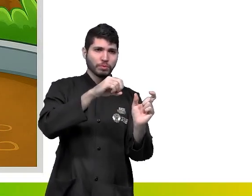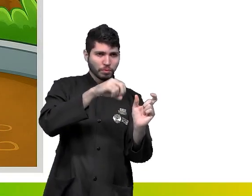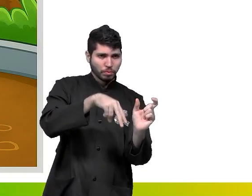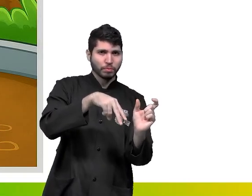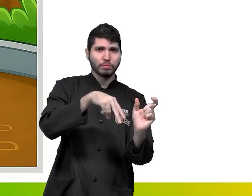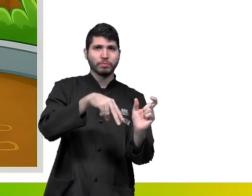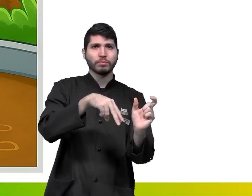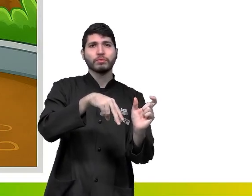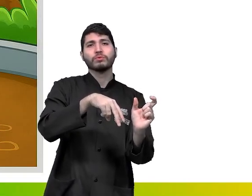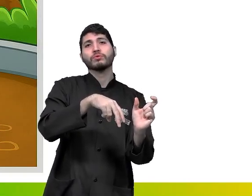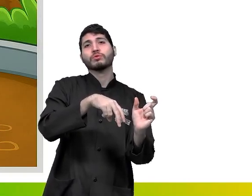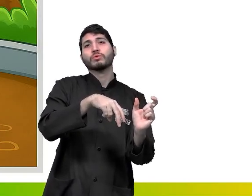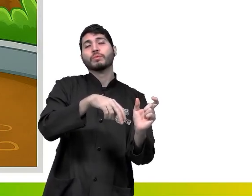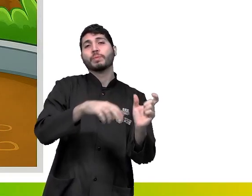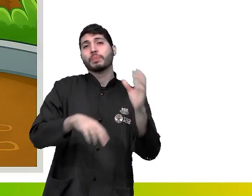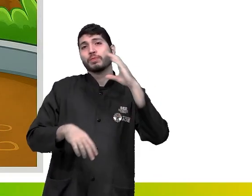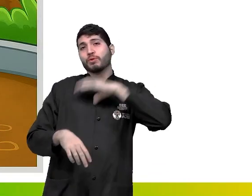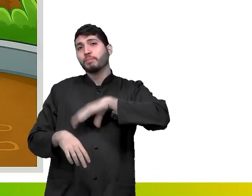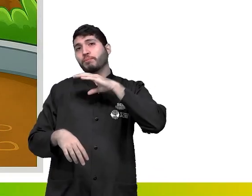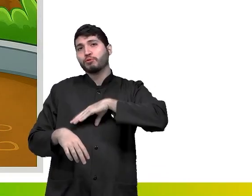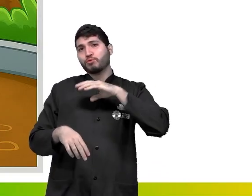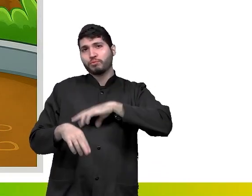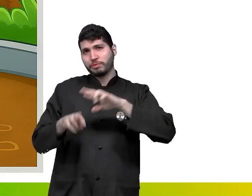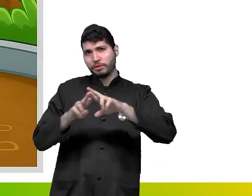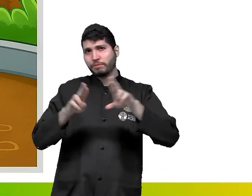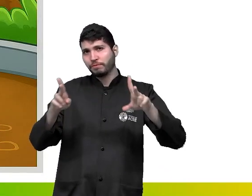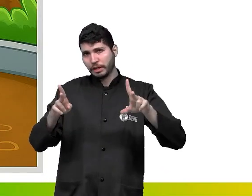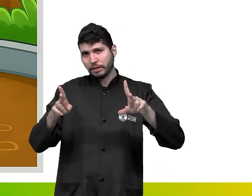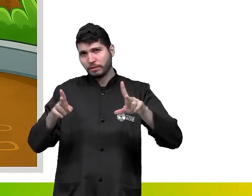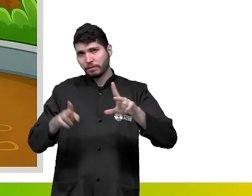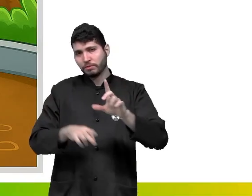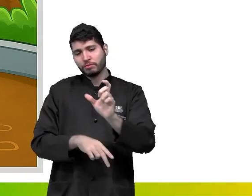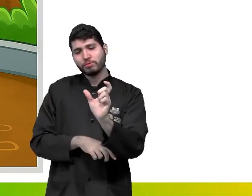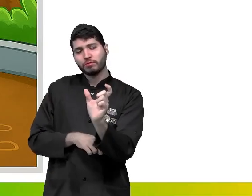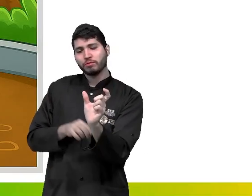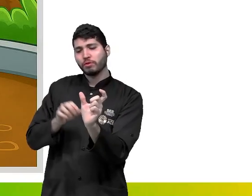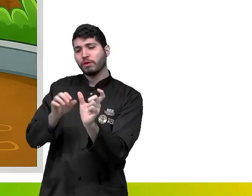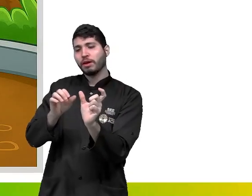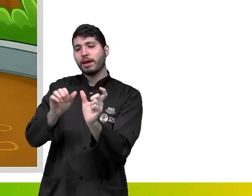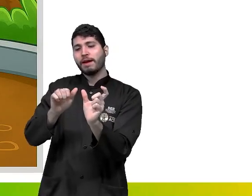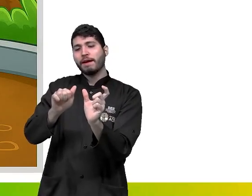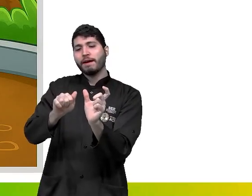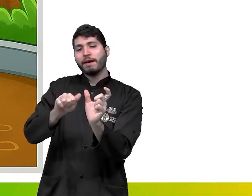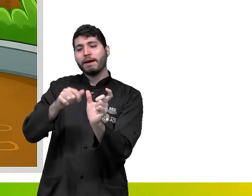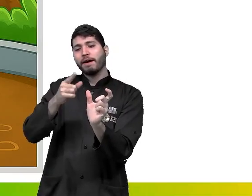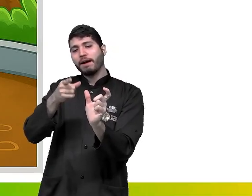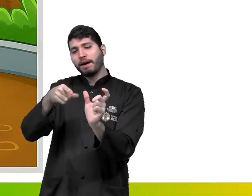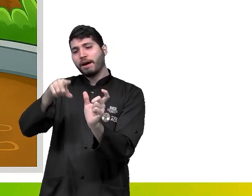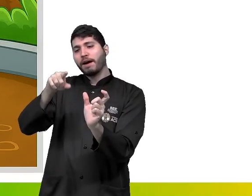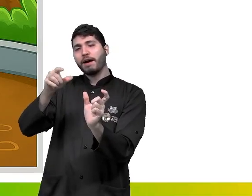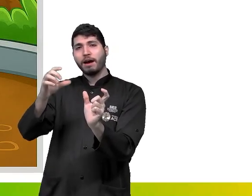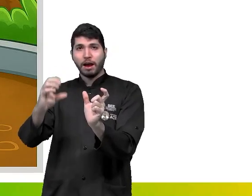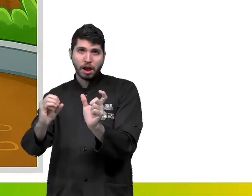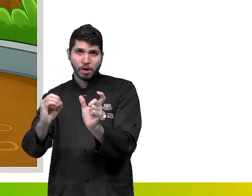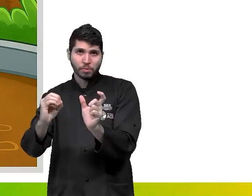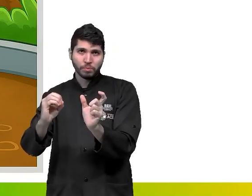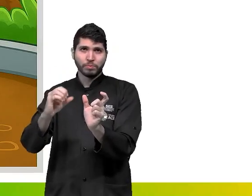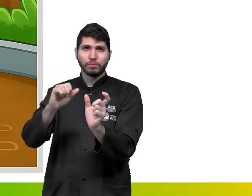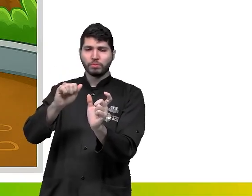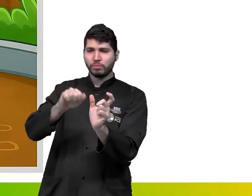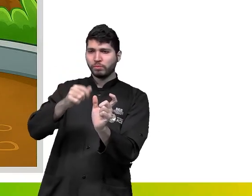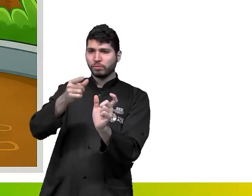tô aprendendo espanhol, aprendi que é on, então vou aplicar para tudo. Não é assim. Então, olha, estou enrugando como trompo, que é